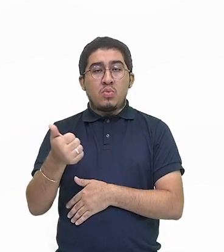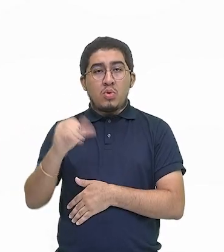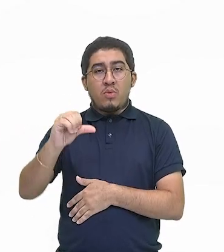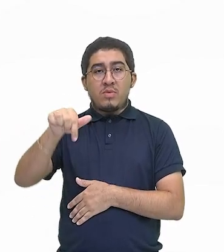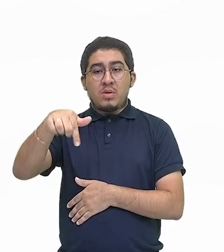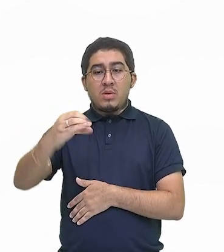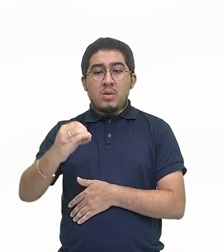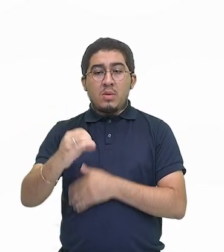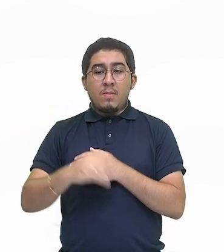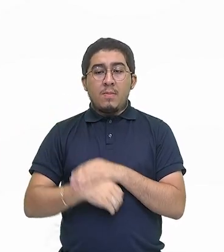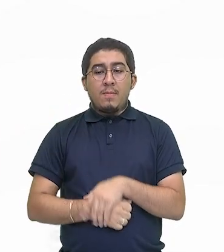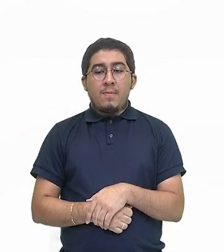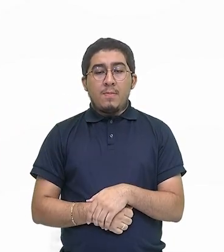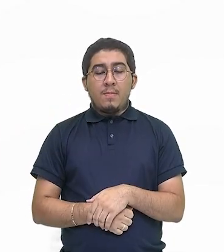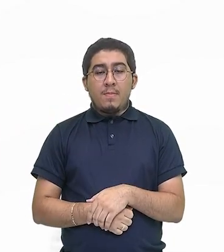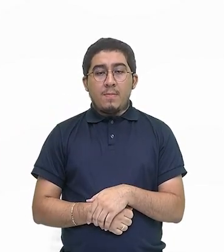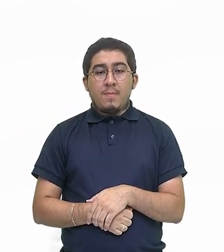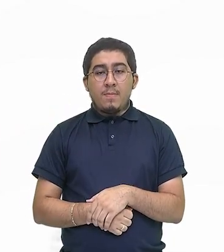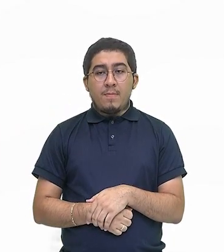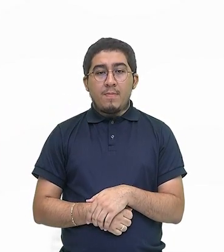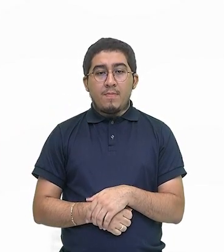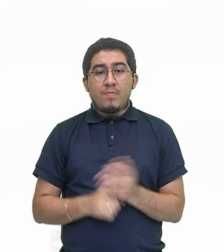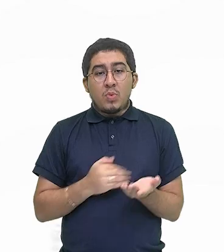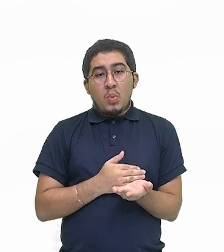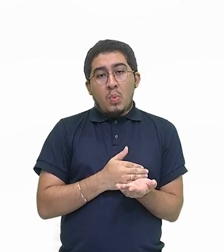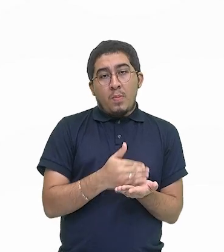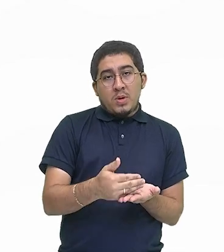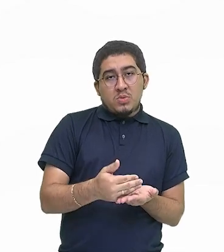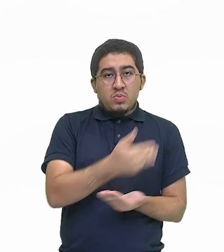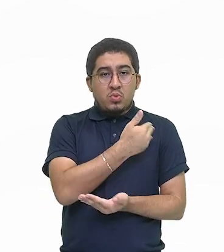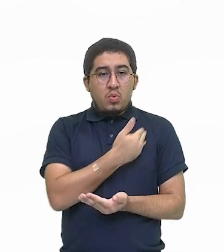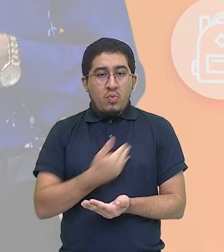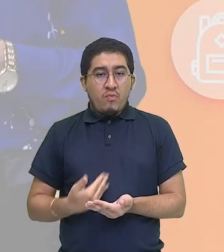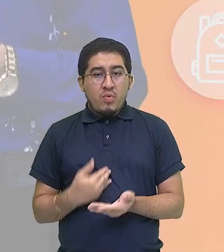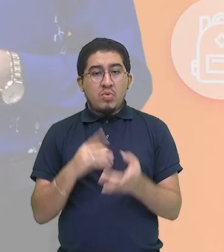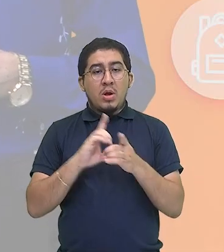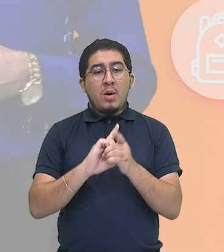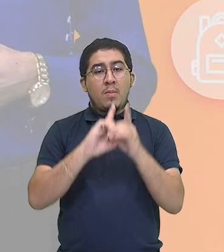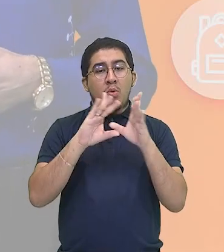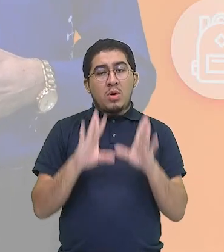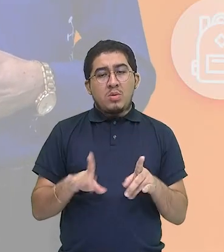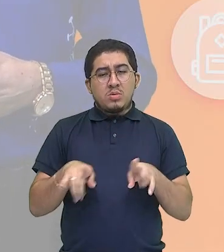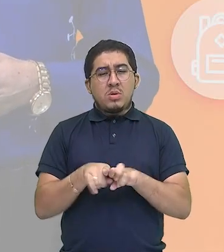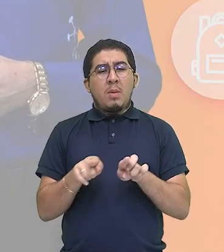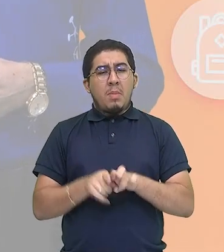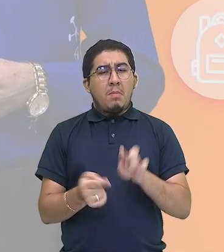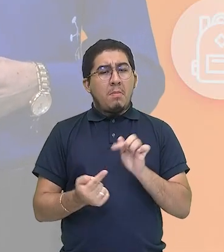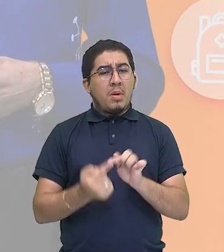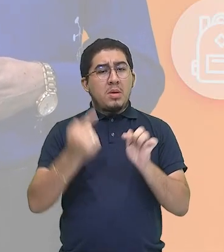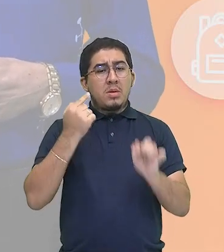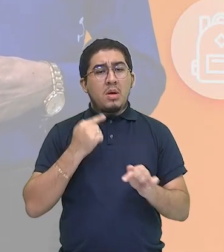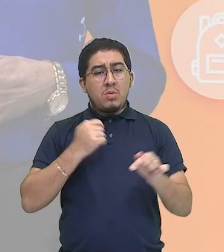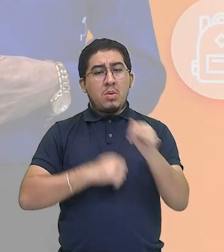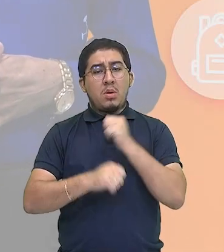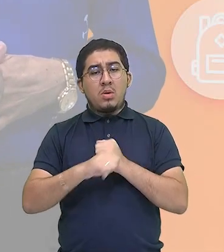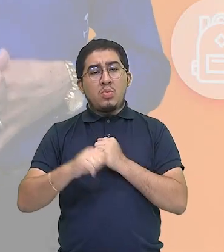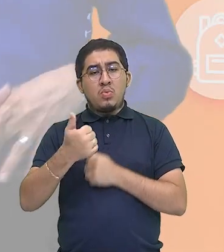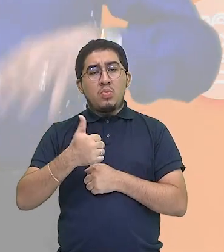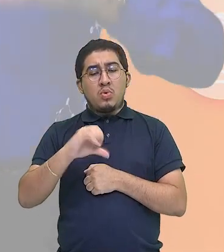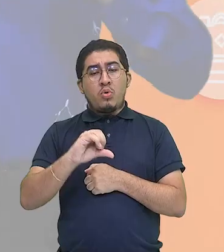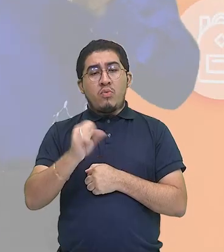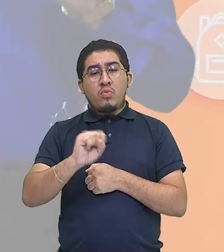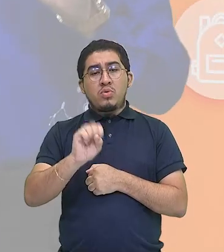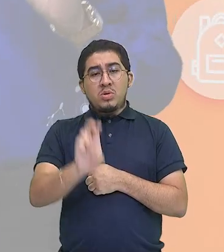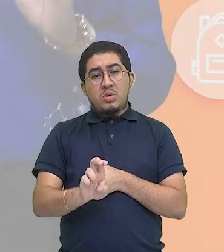1970. No início, o governo democrático também, lá no ano de